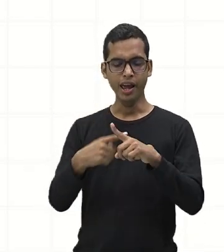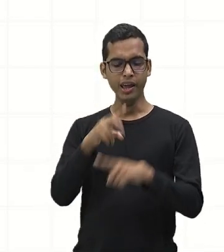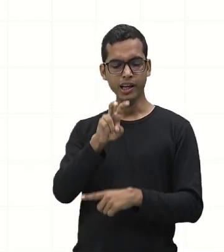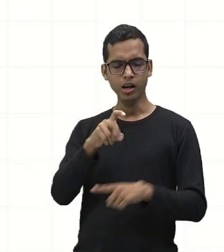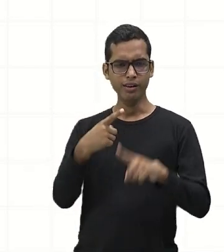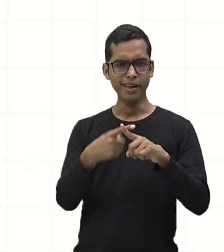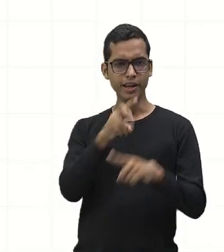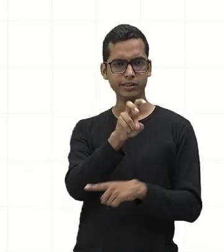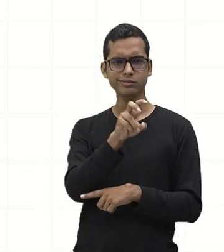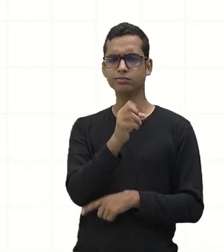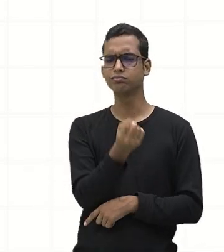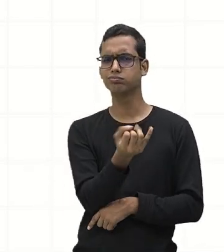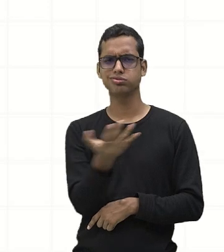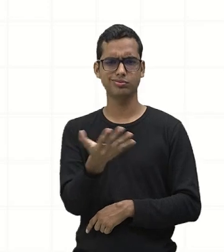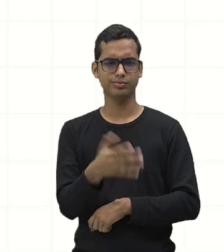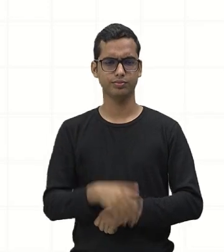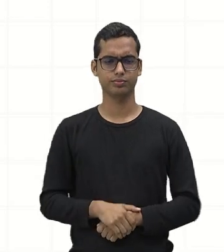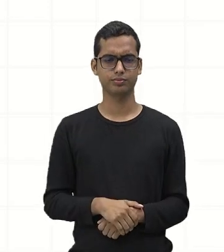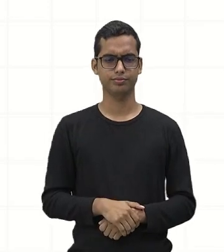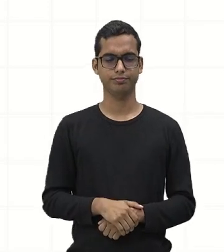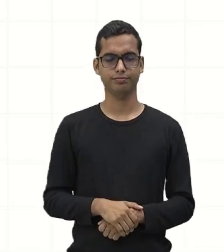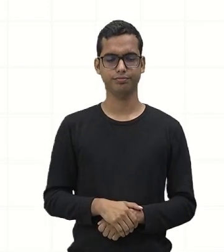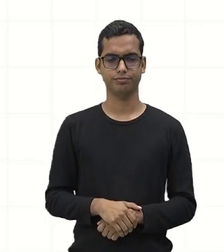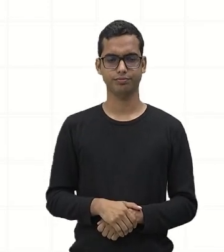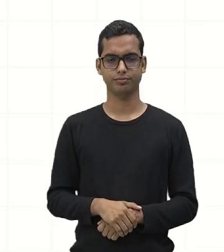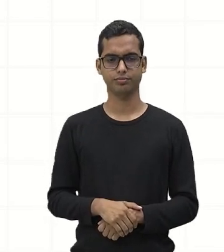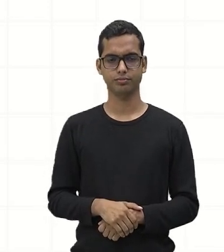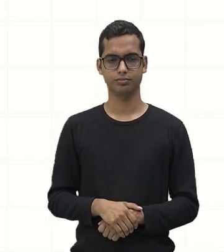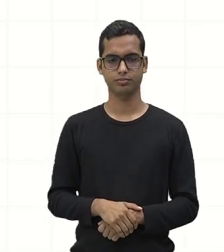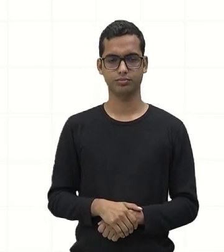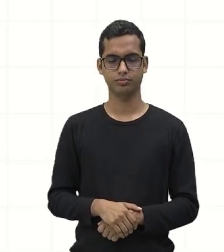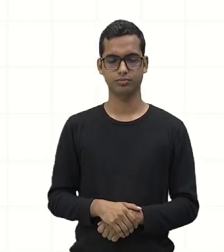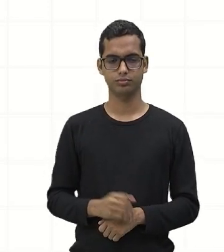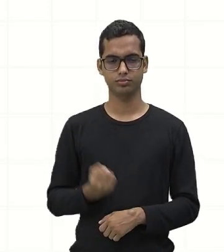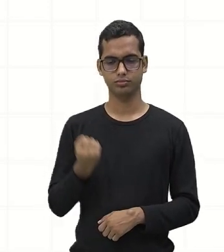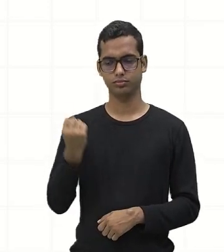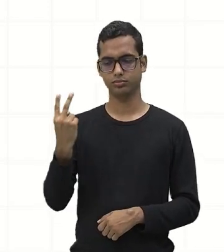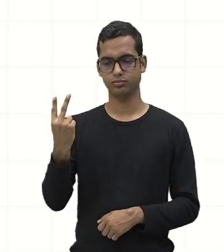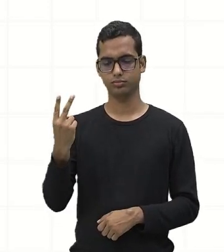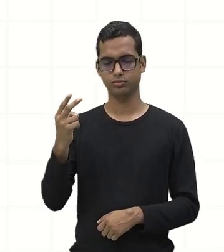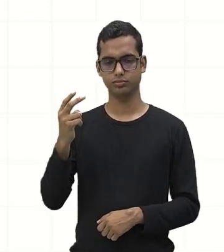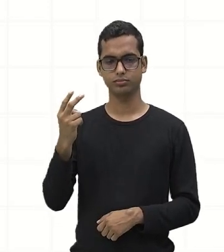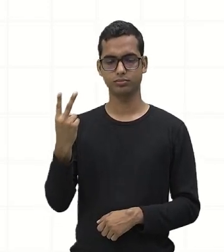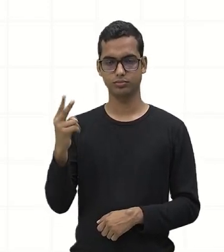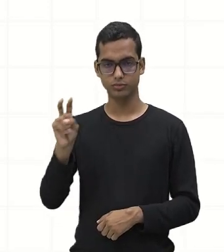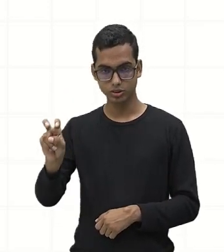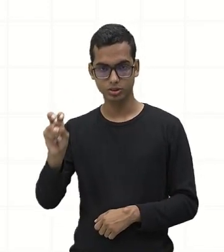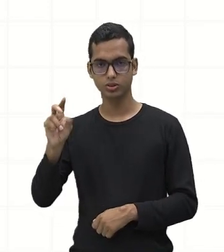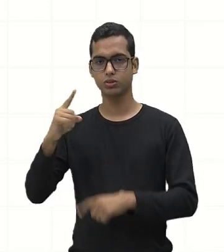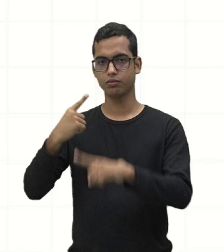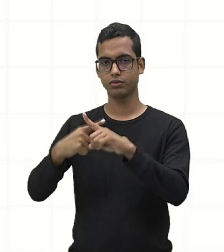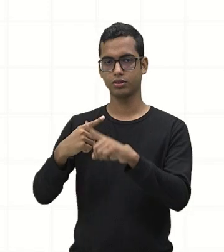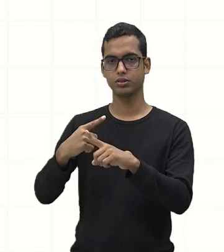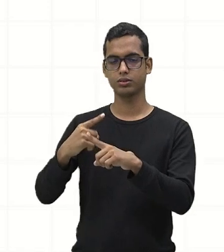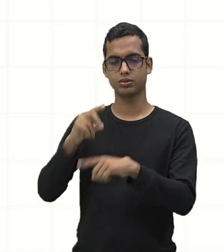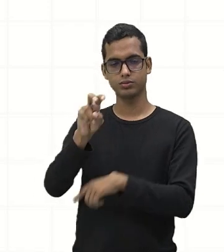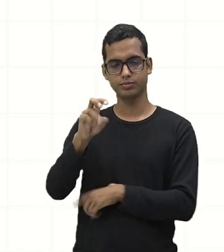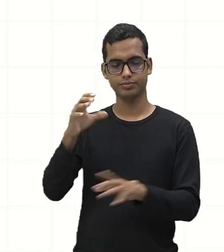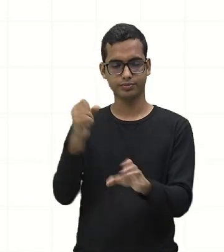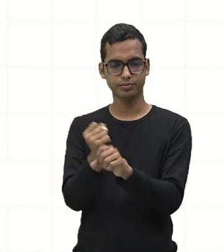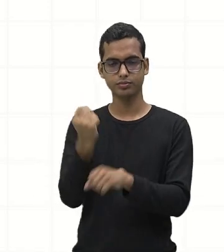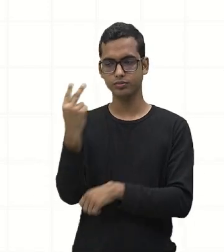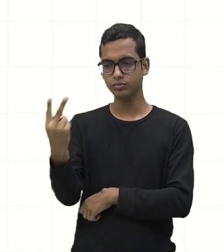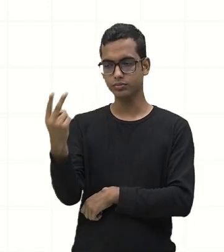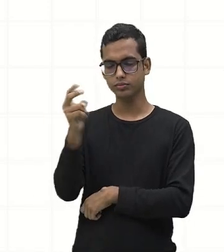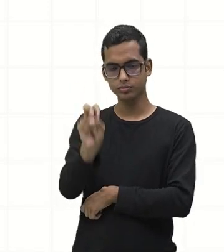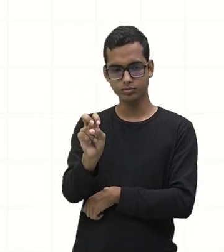Né? 4 vezes. 5 vezes 5, 25. Vezes 5, 125. vezes